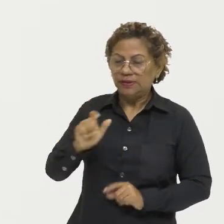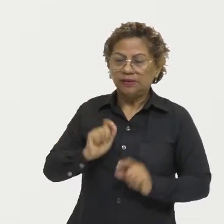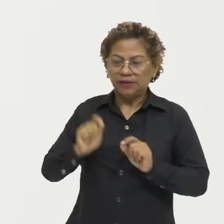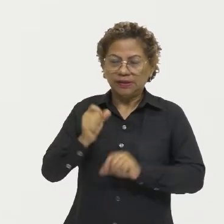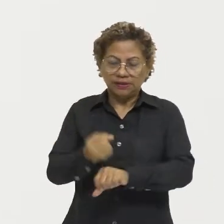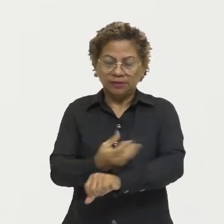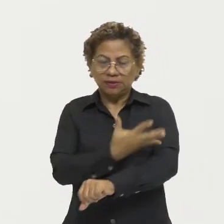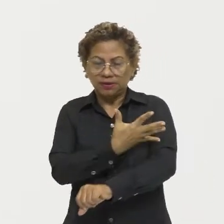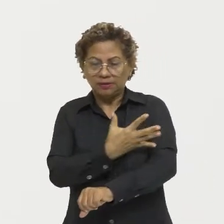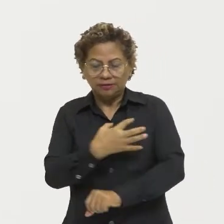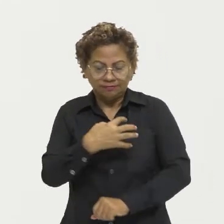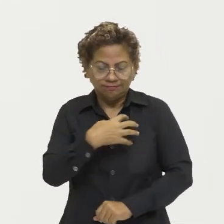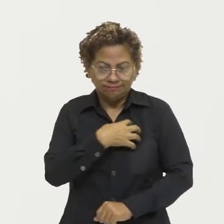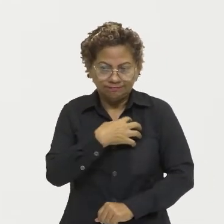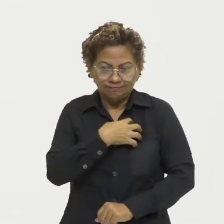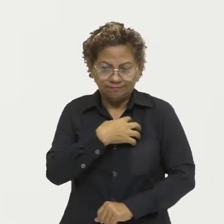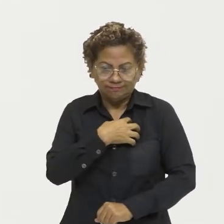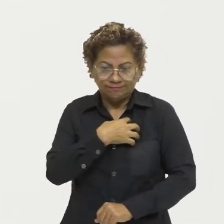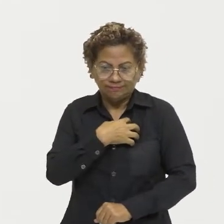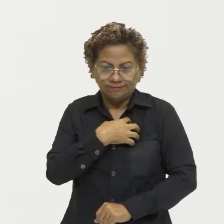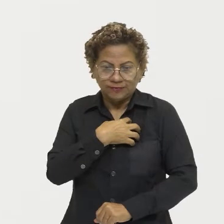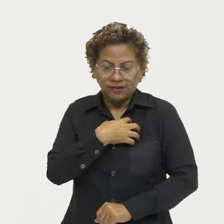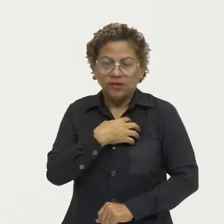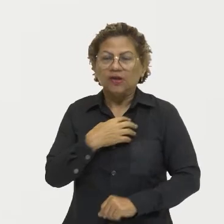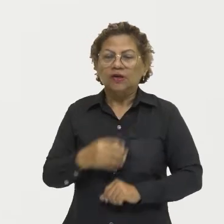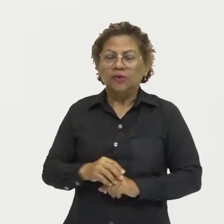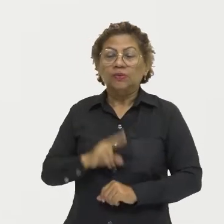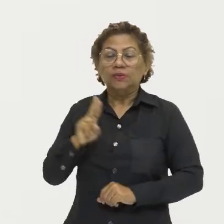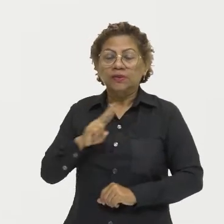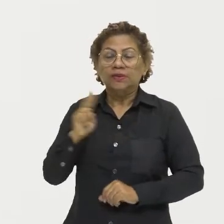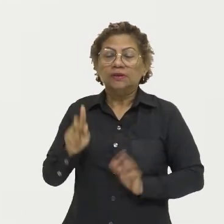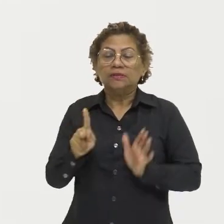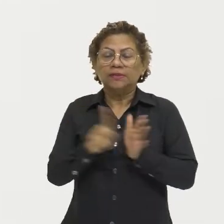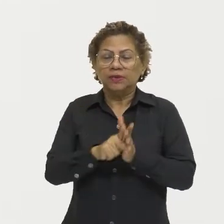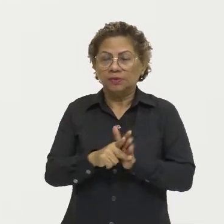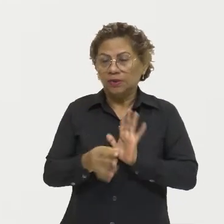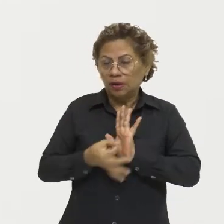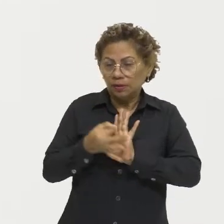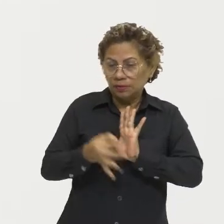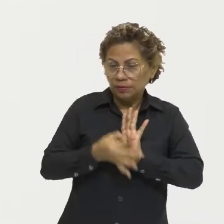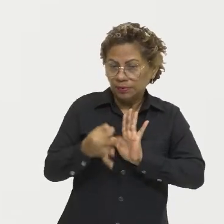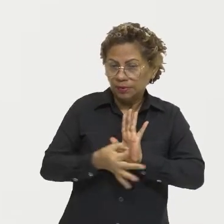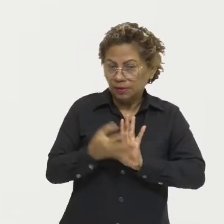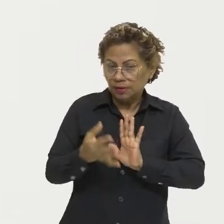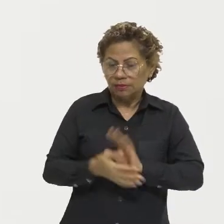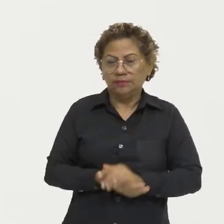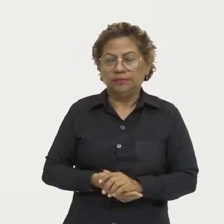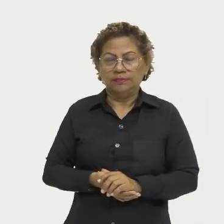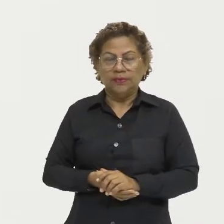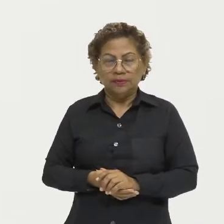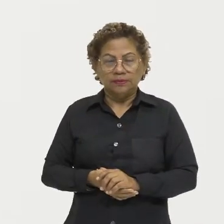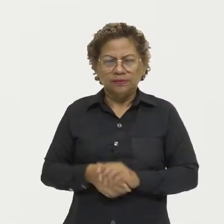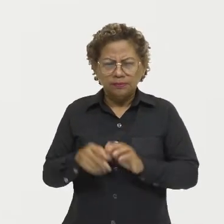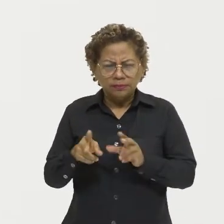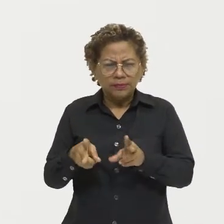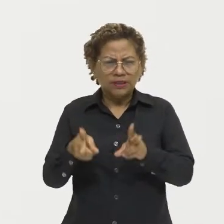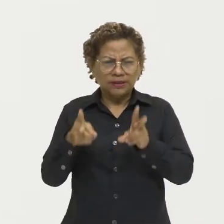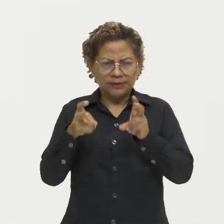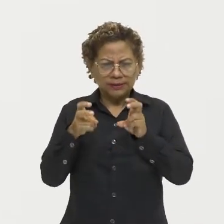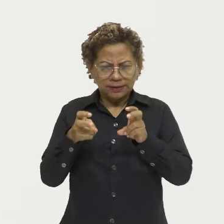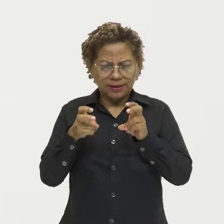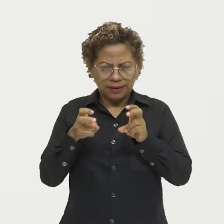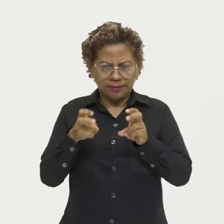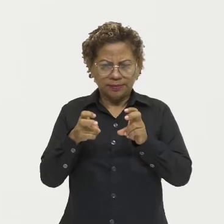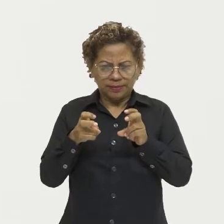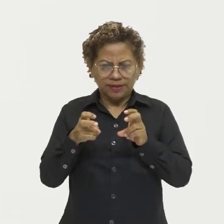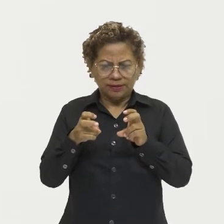e subjetividades por meio da própria opinião. Então, aqui você observa que essa função